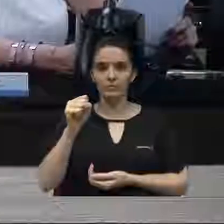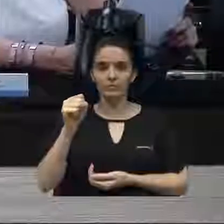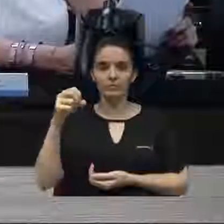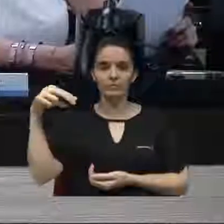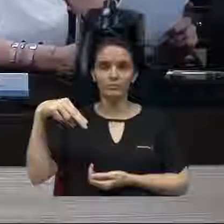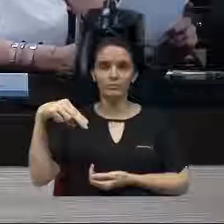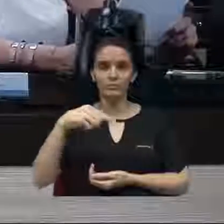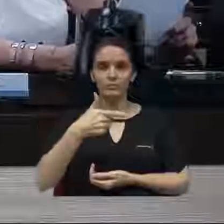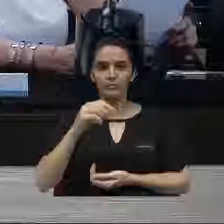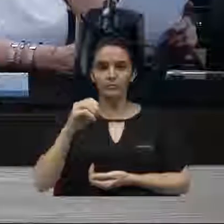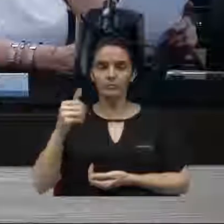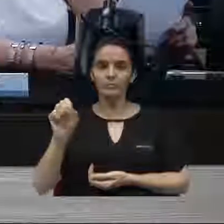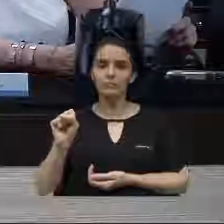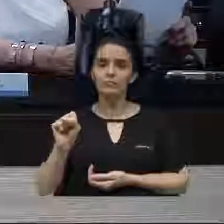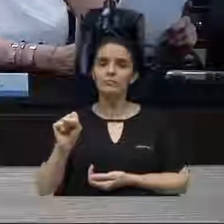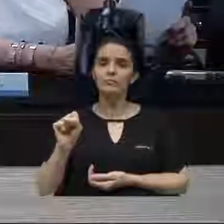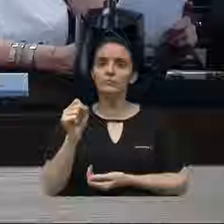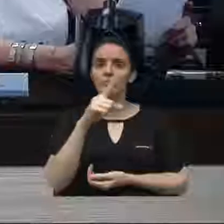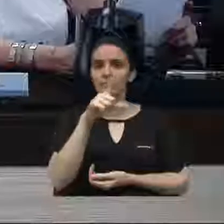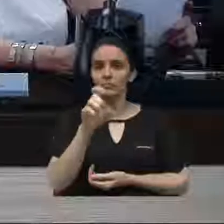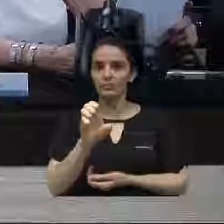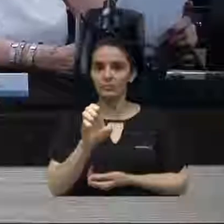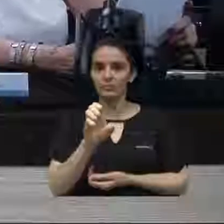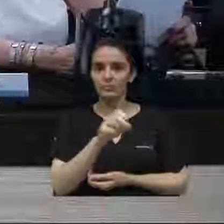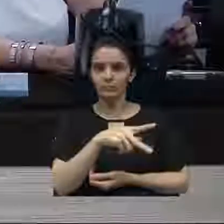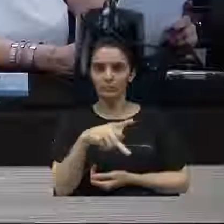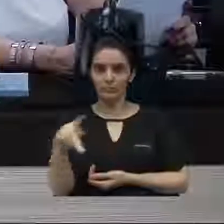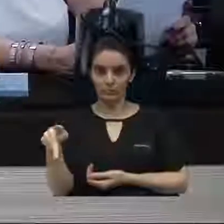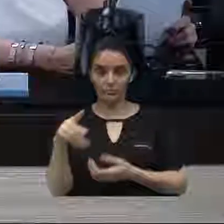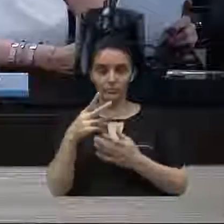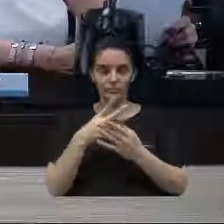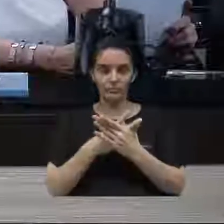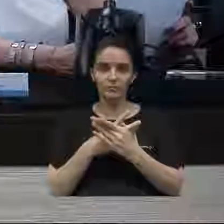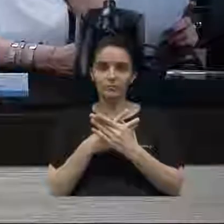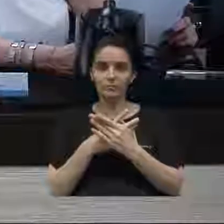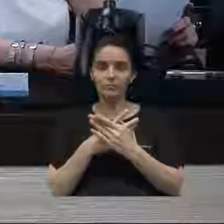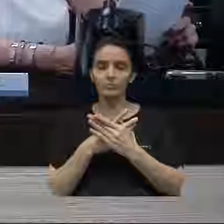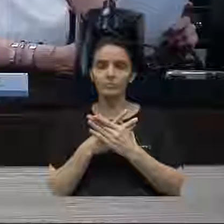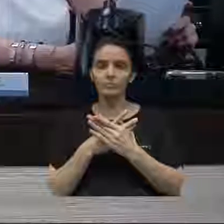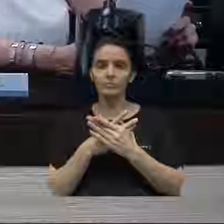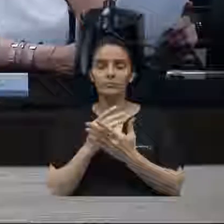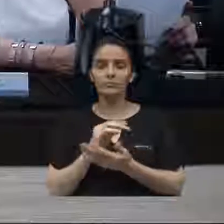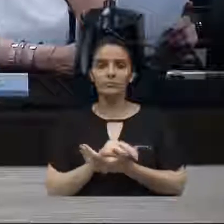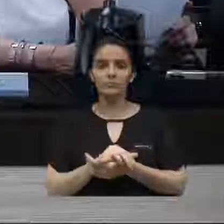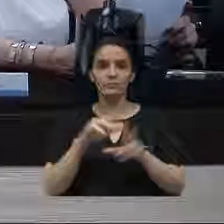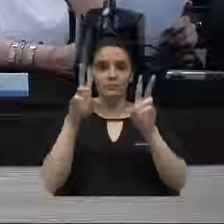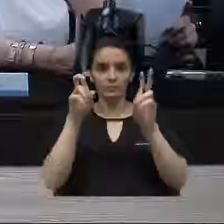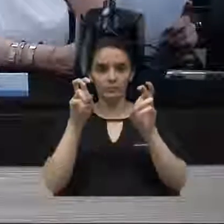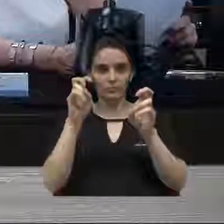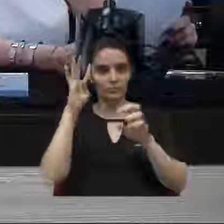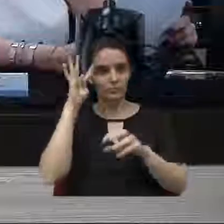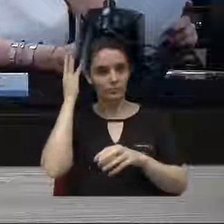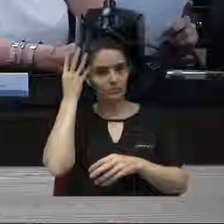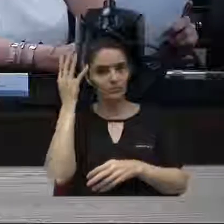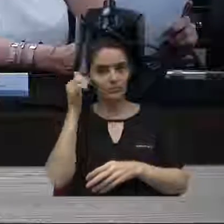de 2018. Ao senhor José Roberto Bernardo, presidente da Câmara Municipal. Assunto Resolução